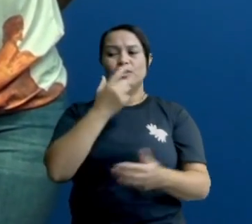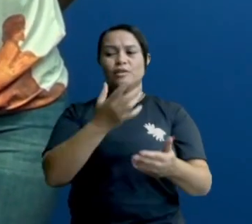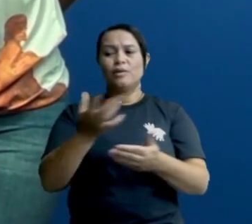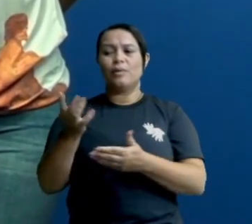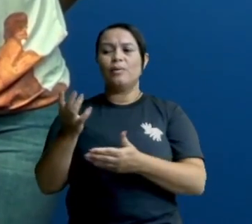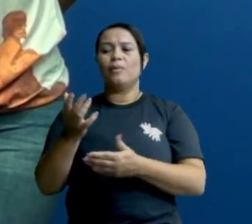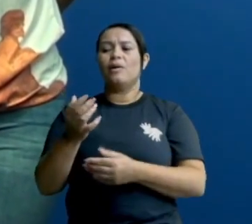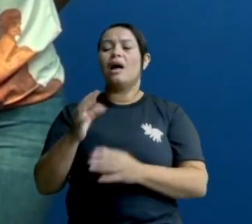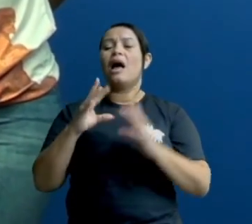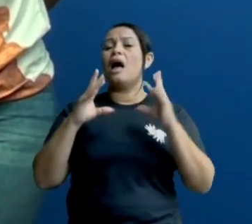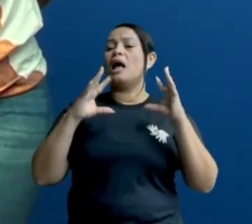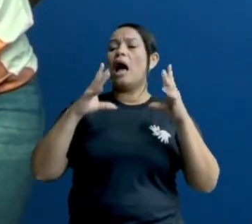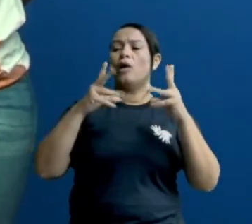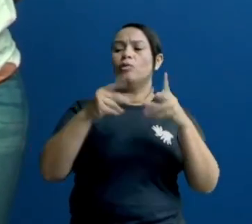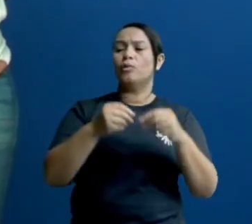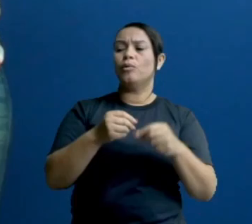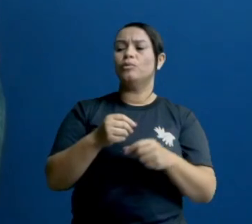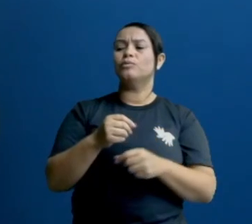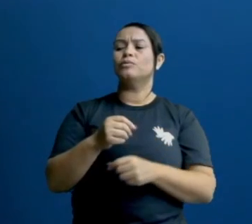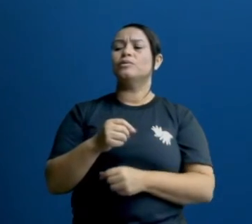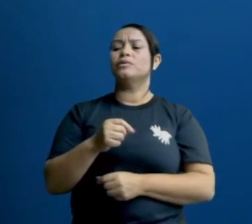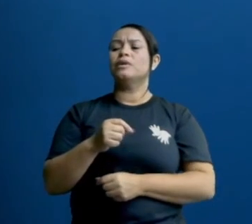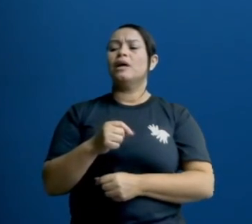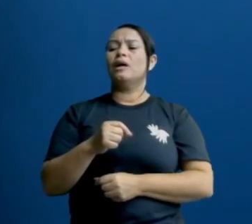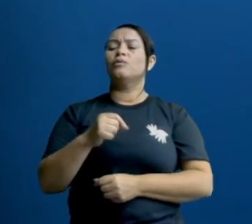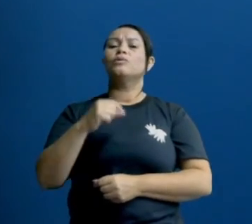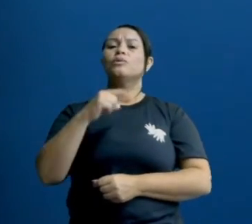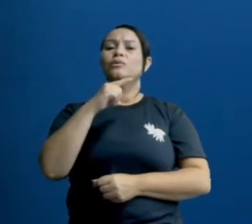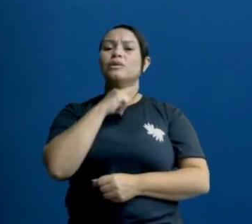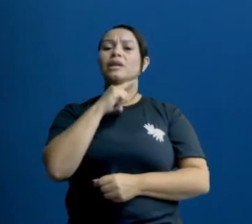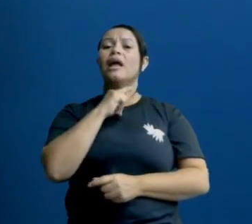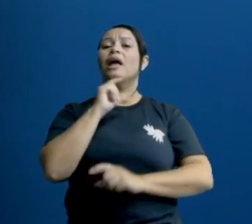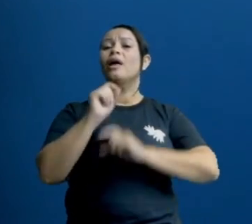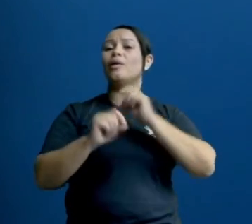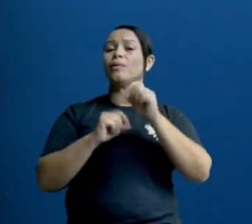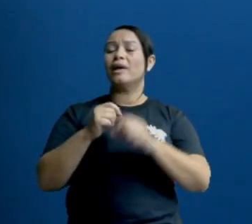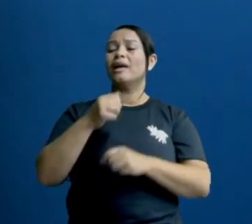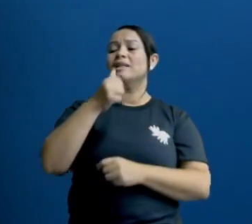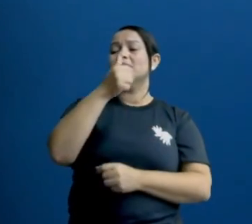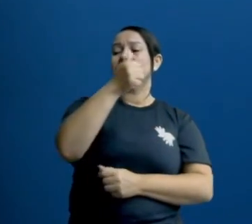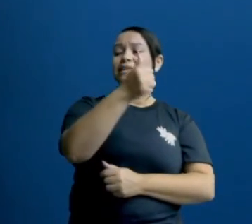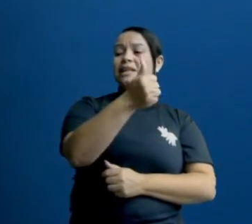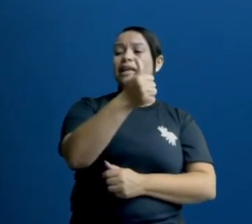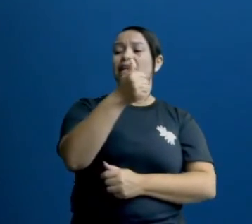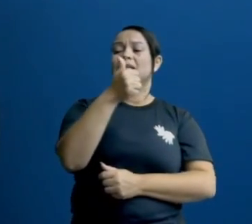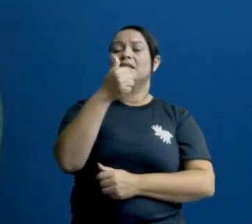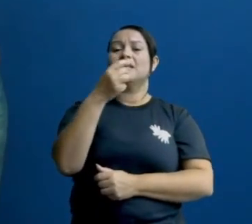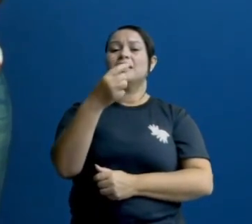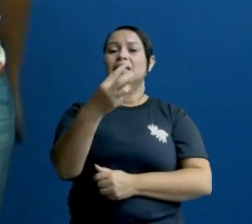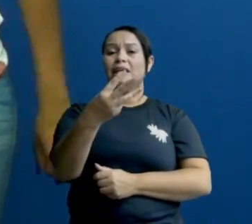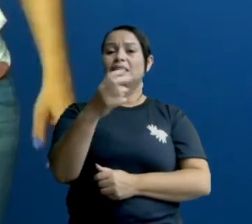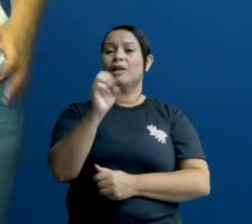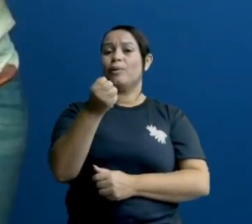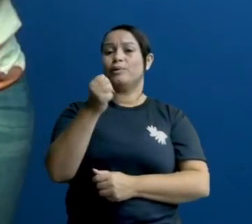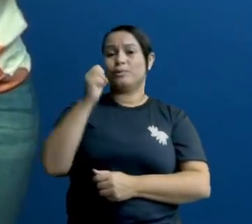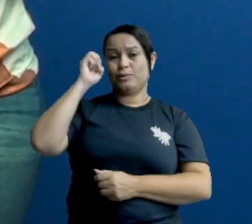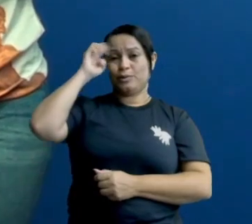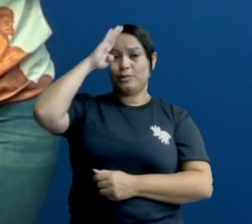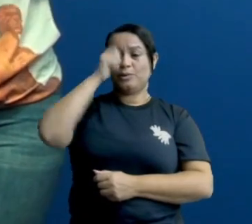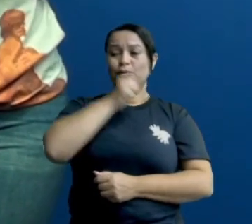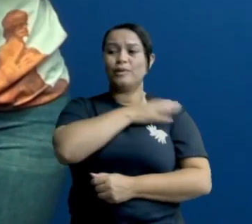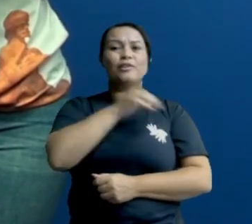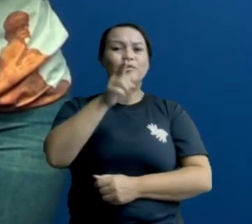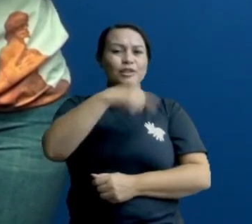ó, ao todo havia 138 soldados. E